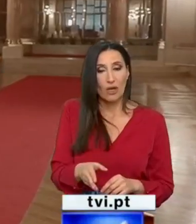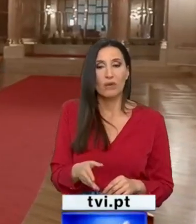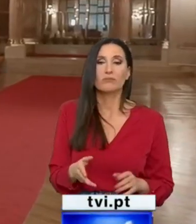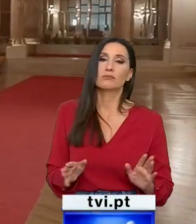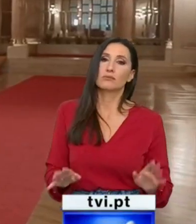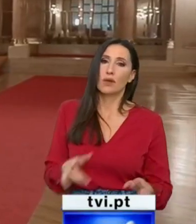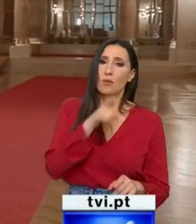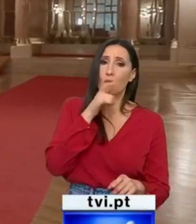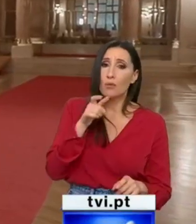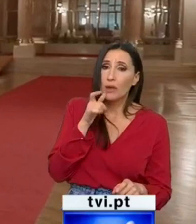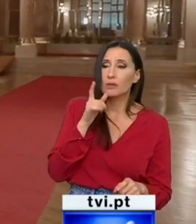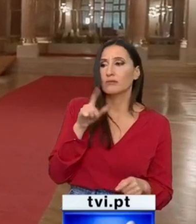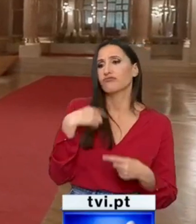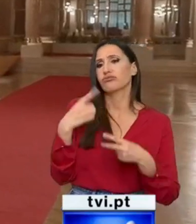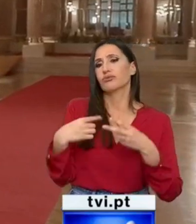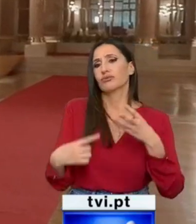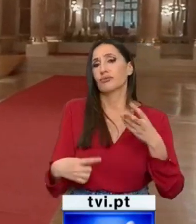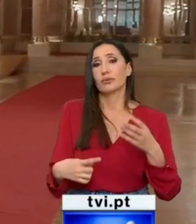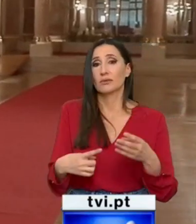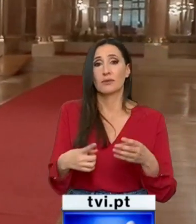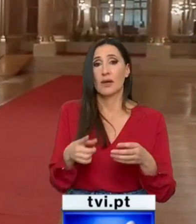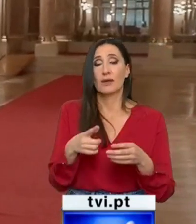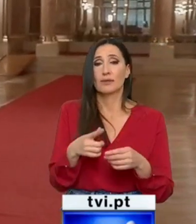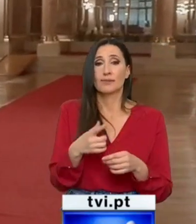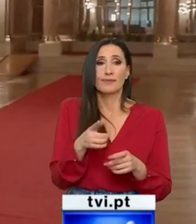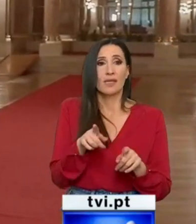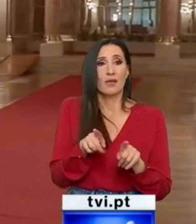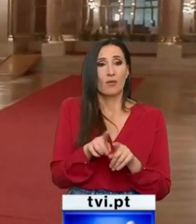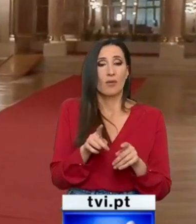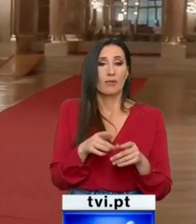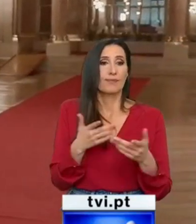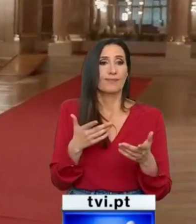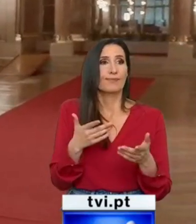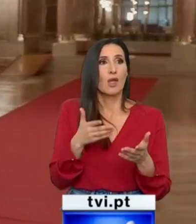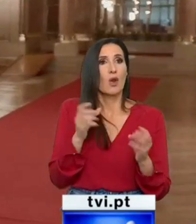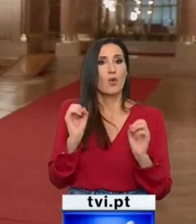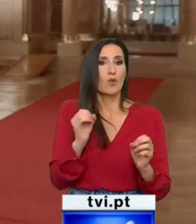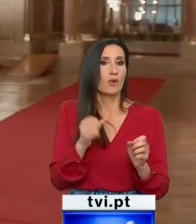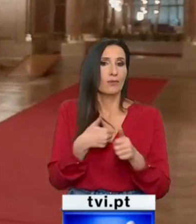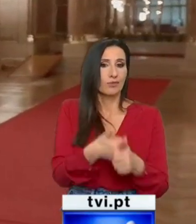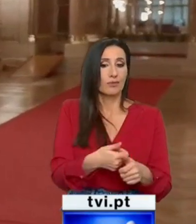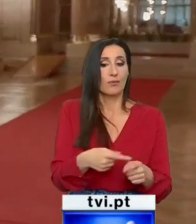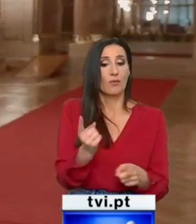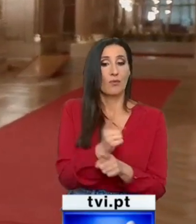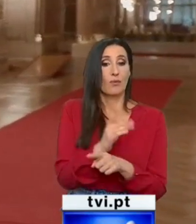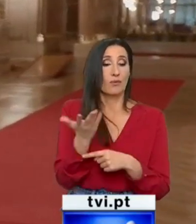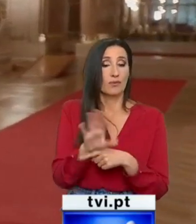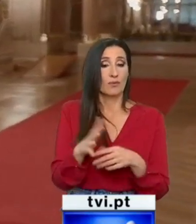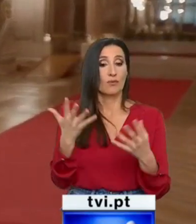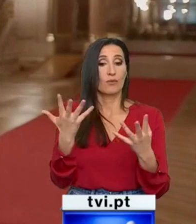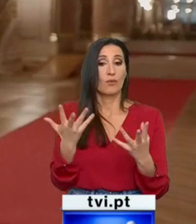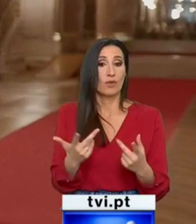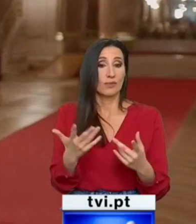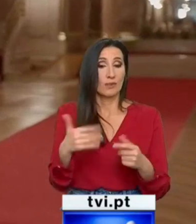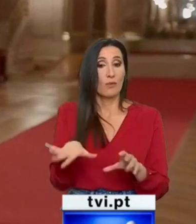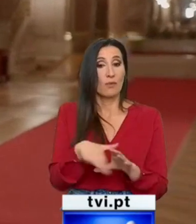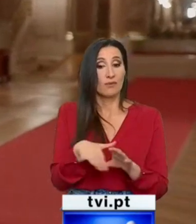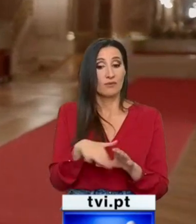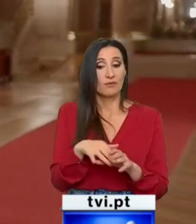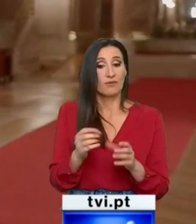houve muitas promessas que nunca chegaram a ser cumpridas ou pelo menos correram mal. Foi o caso do orçamento participativo lançado por António Costa